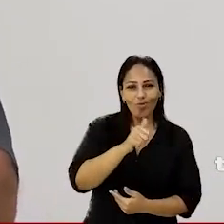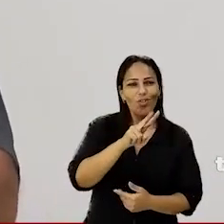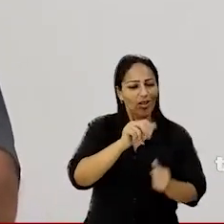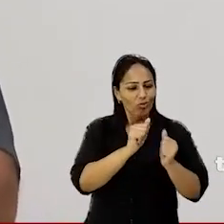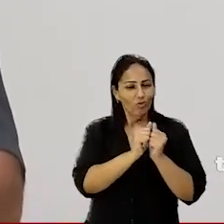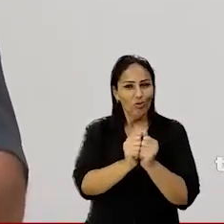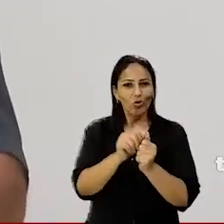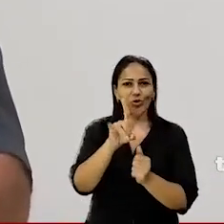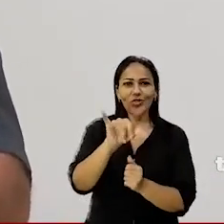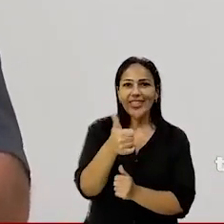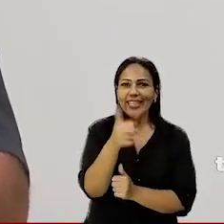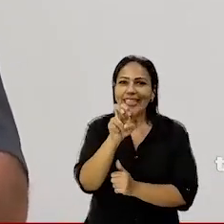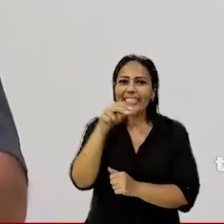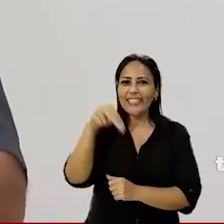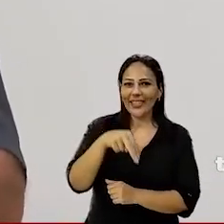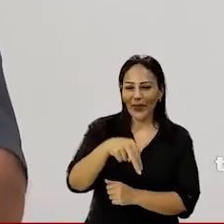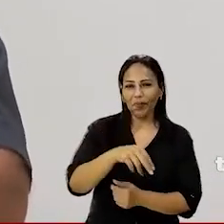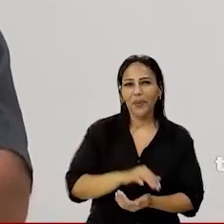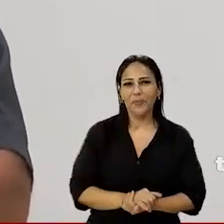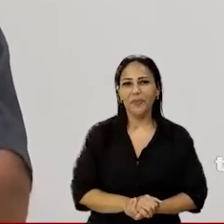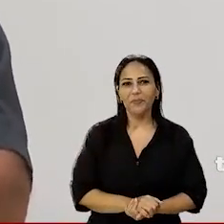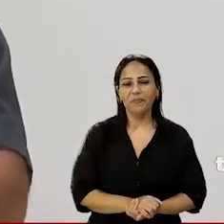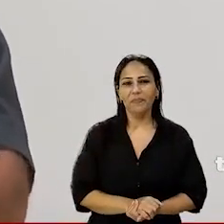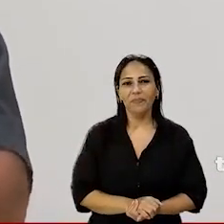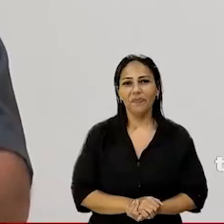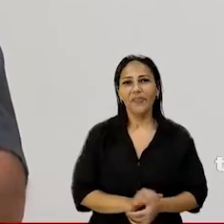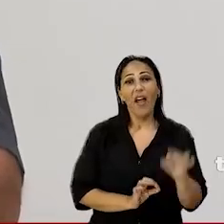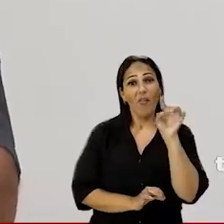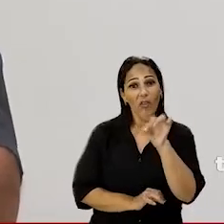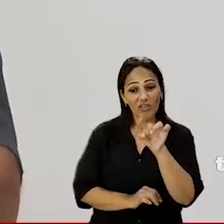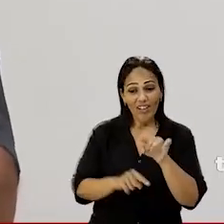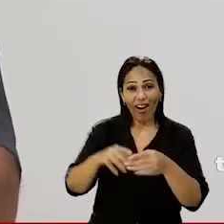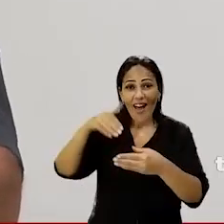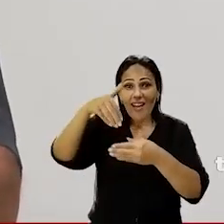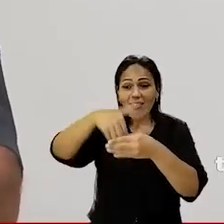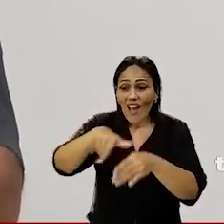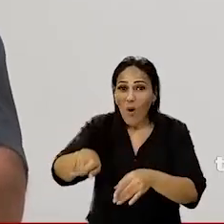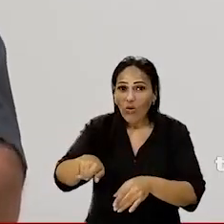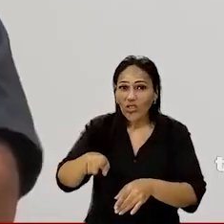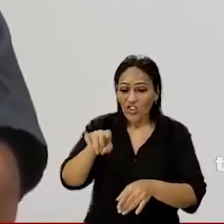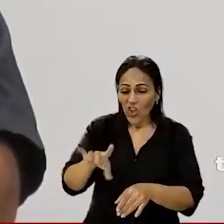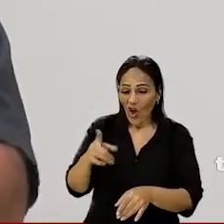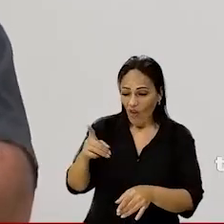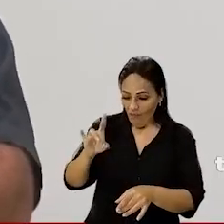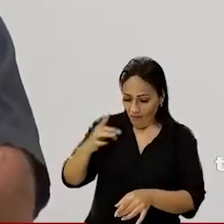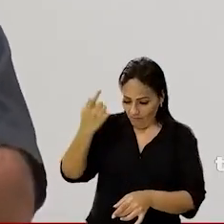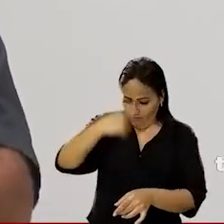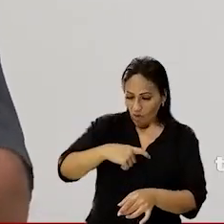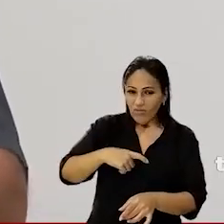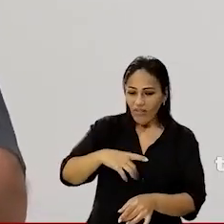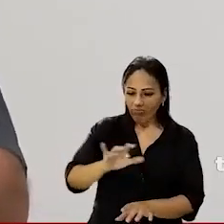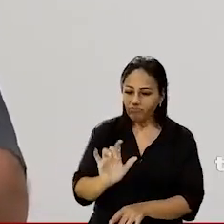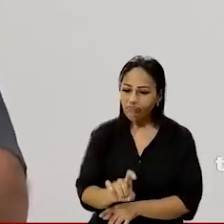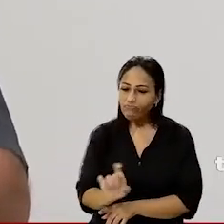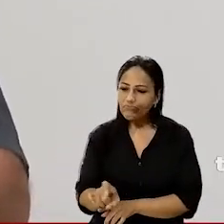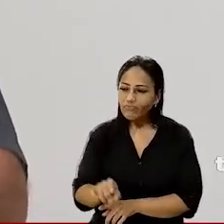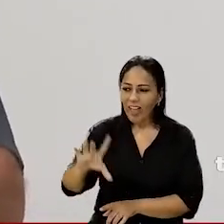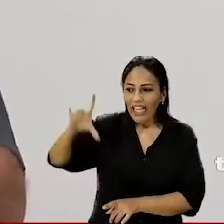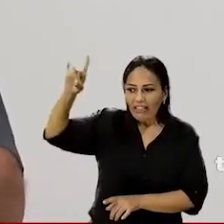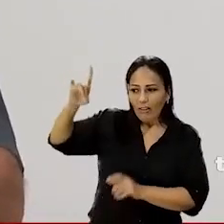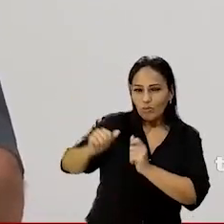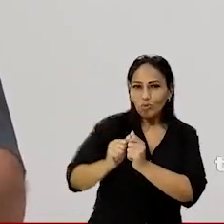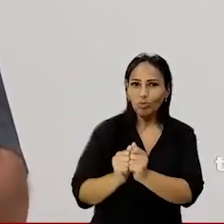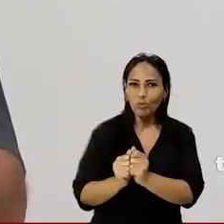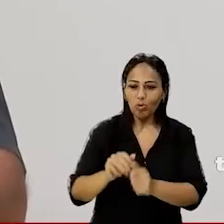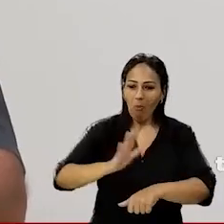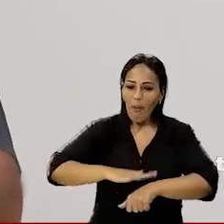No dia 15 de novembro, você lá na urna só tem você e Deus para votar em Sissão. E